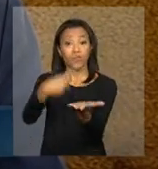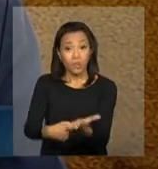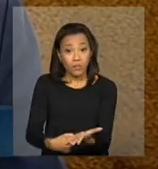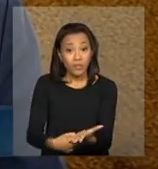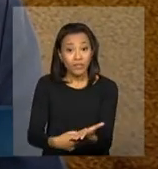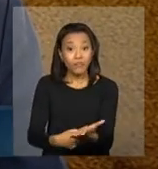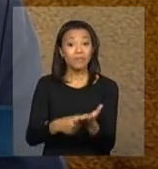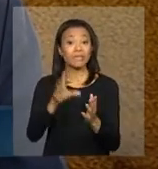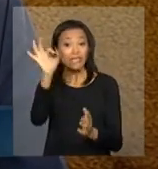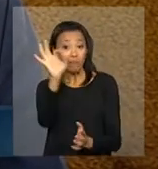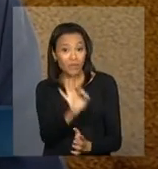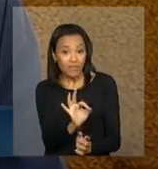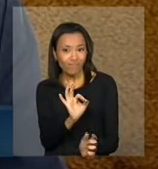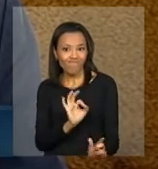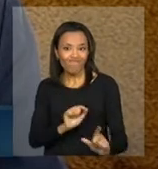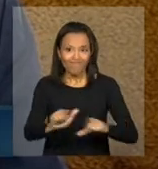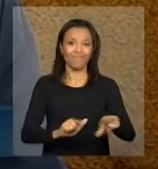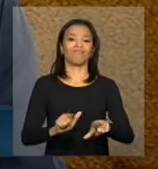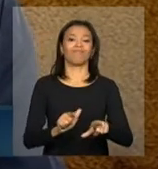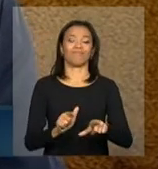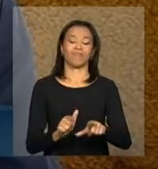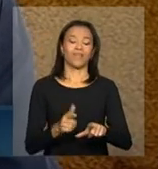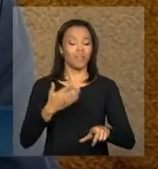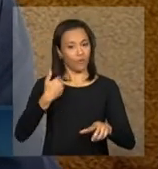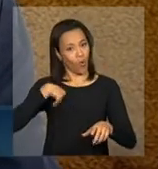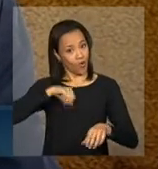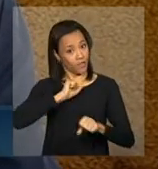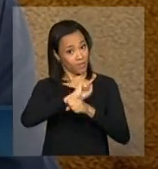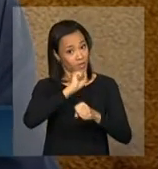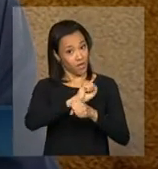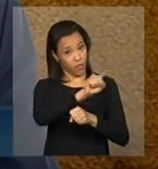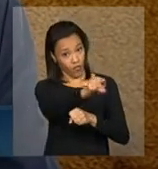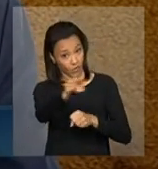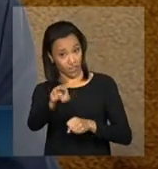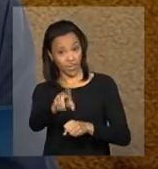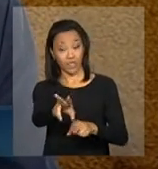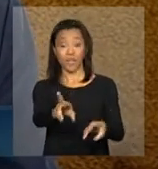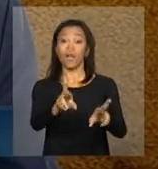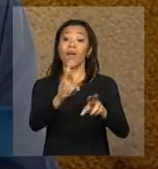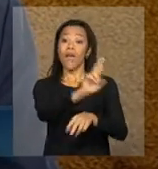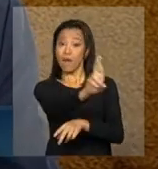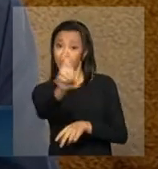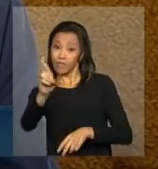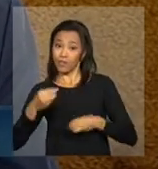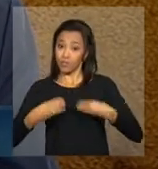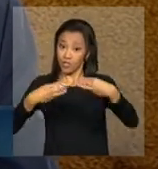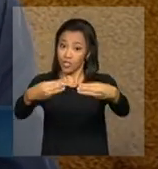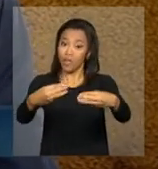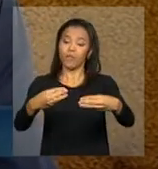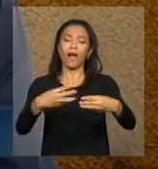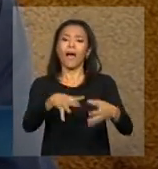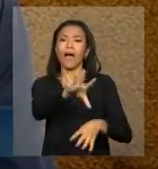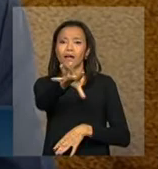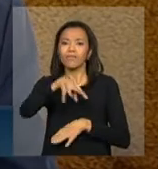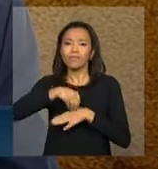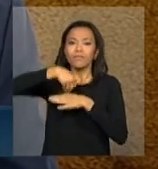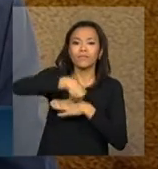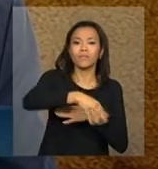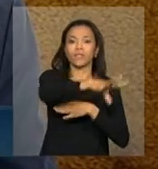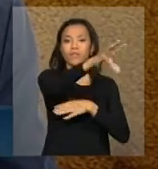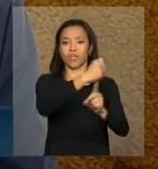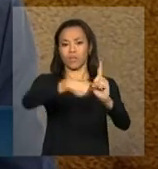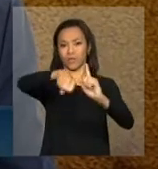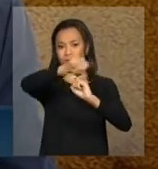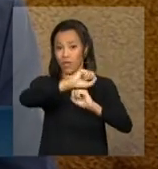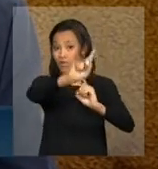100% cumprido. Então, contamos com vocês, representantes dos ministérios, para nos ajudarem a transmitir à sociedade civil